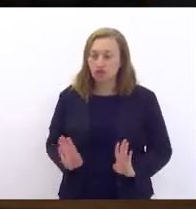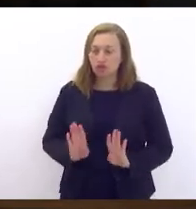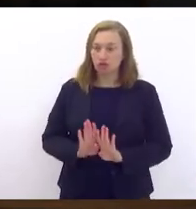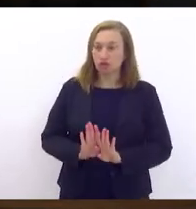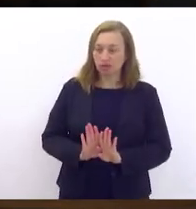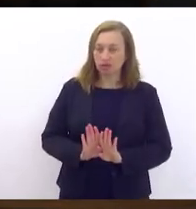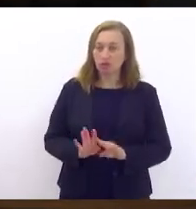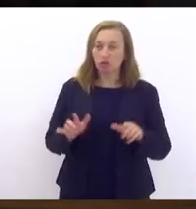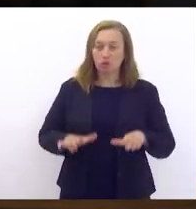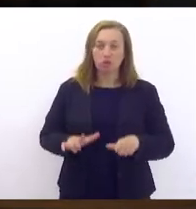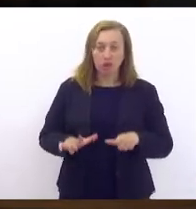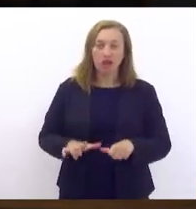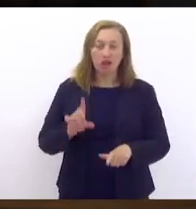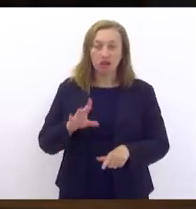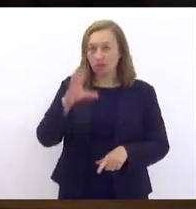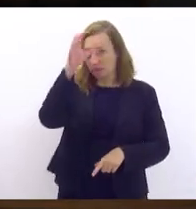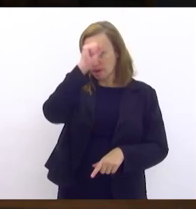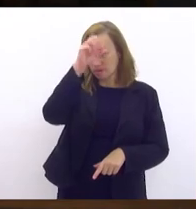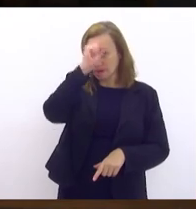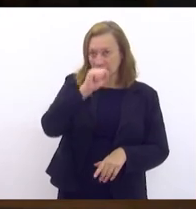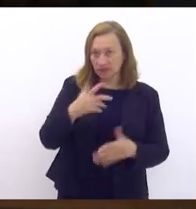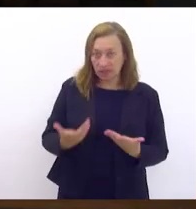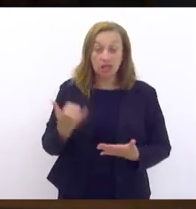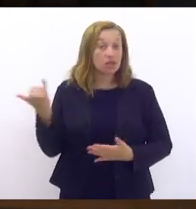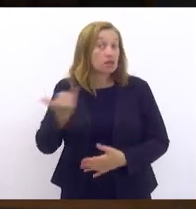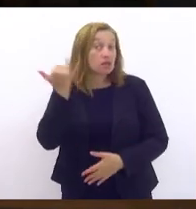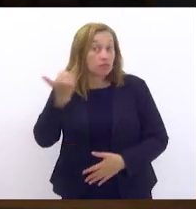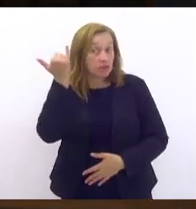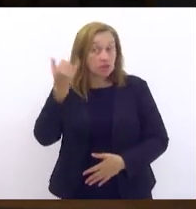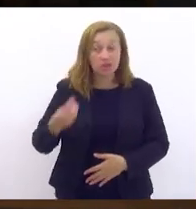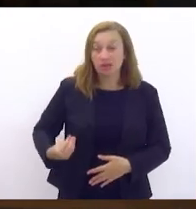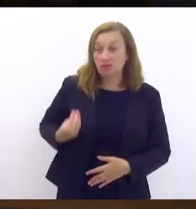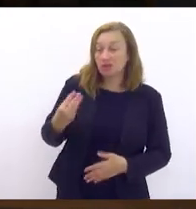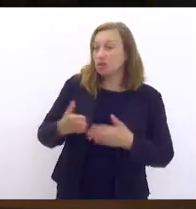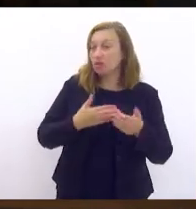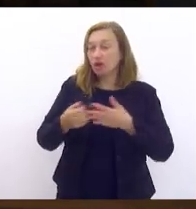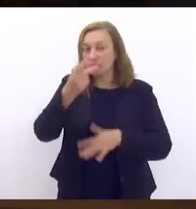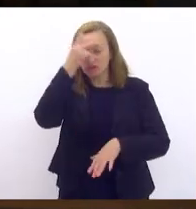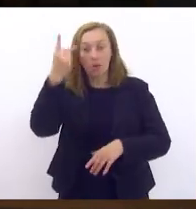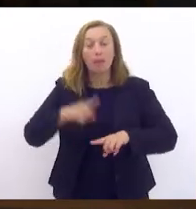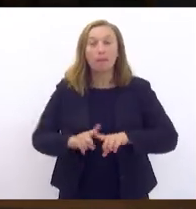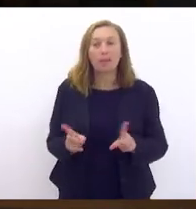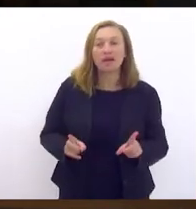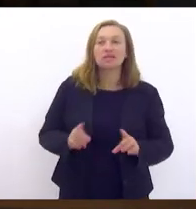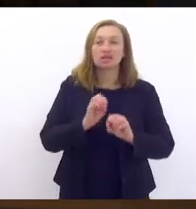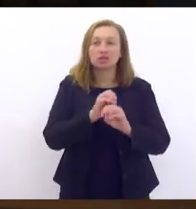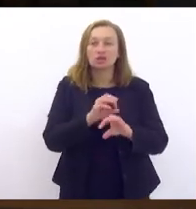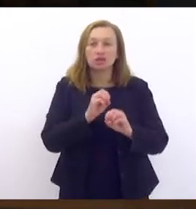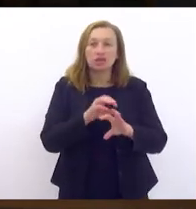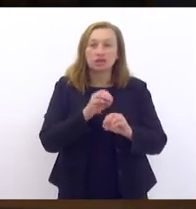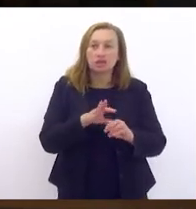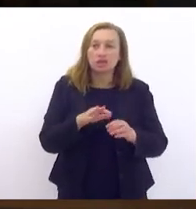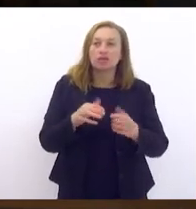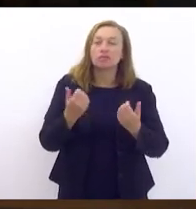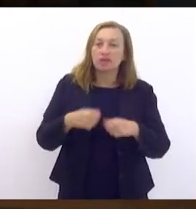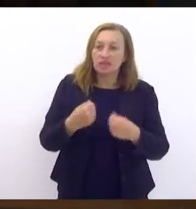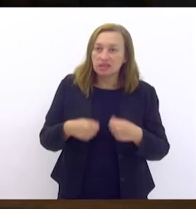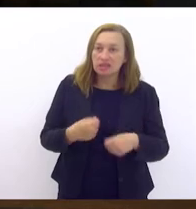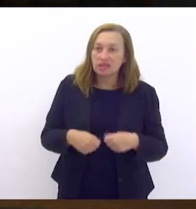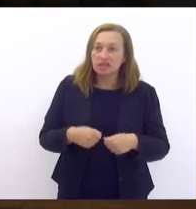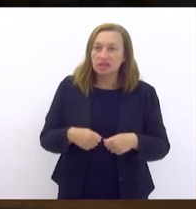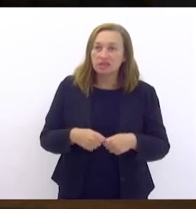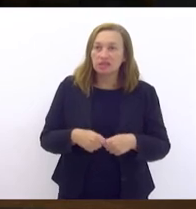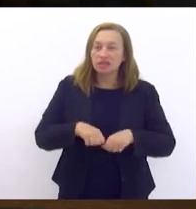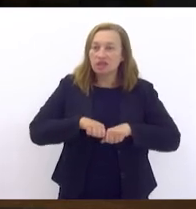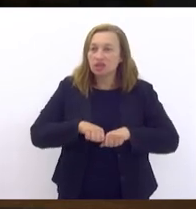um espaço super é importante na vida de qualquer indivíduo mas a educação ela precisa estar permanentemente